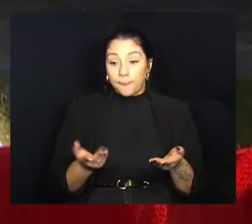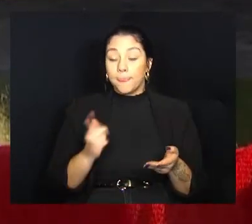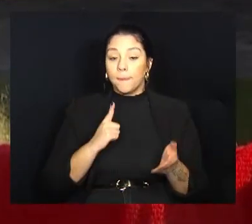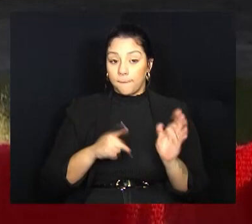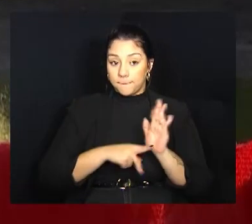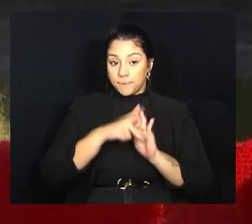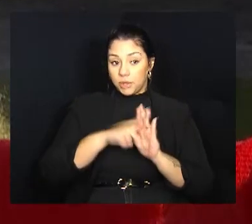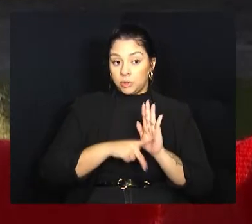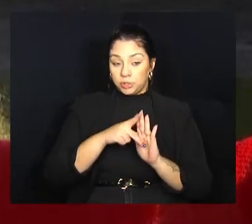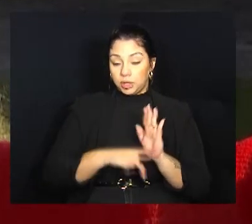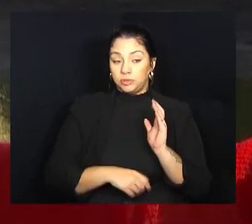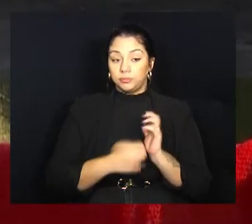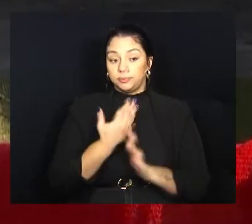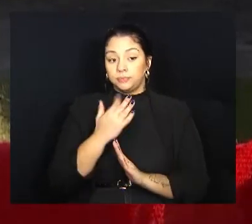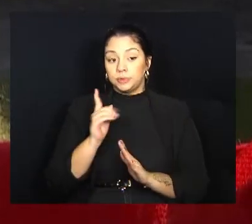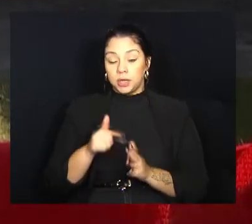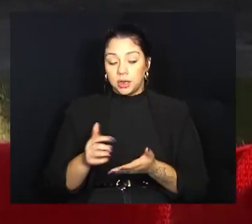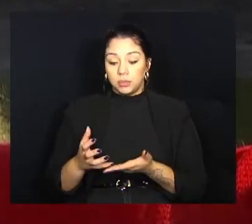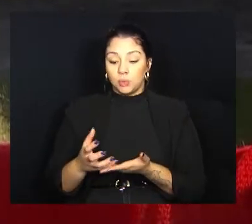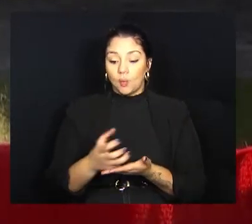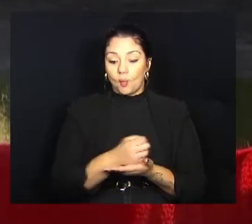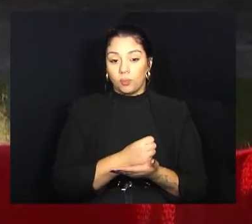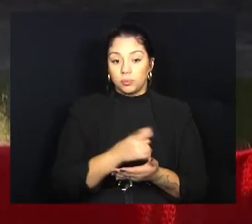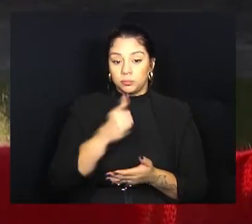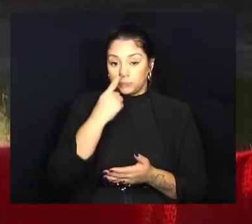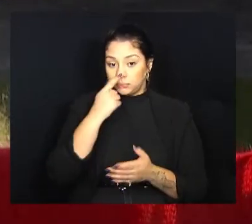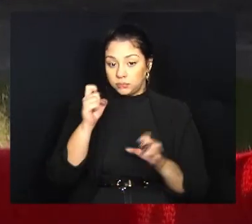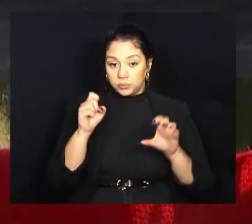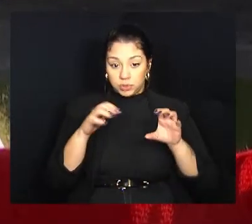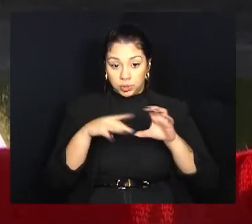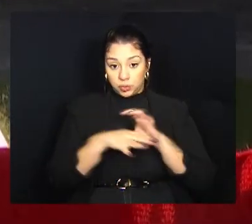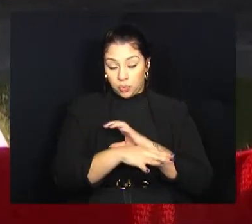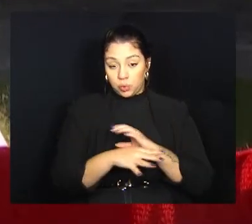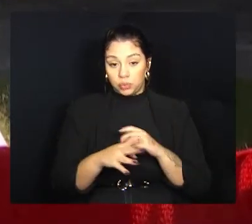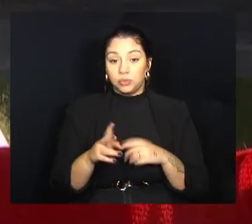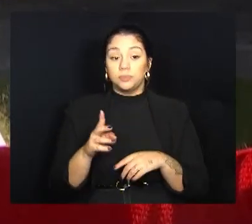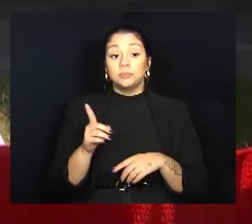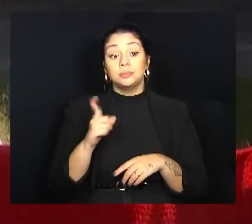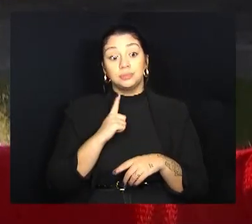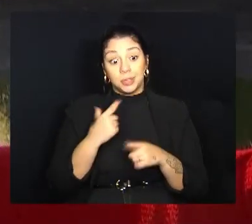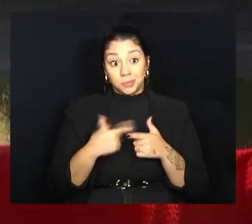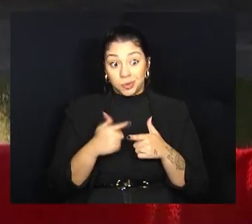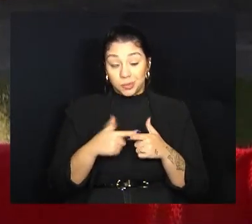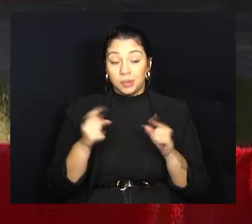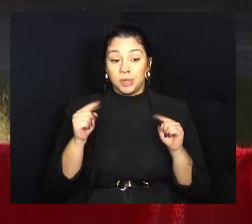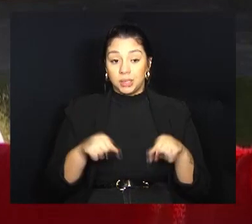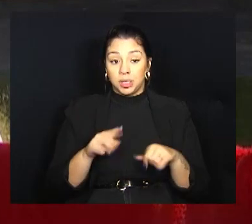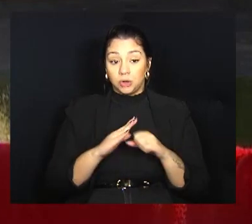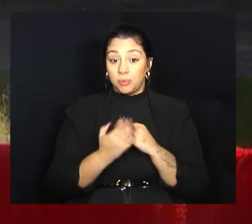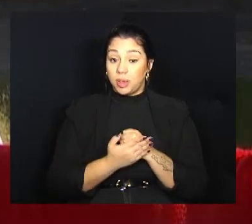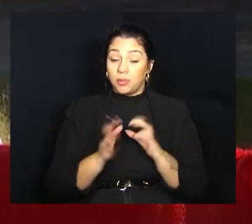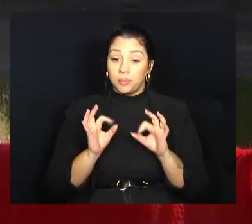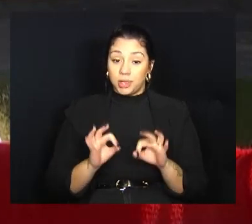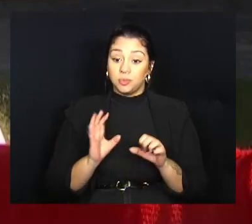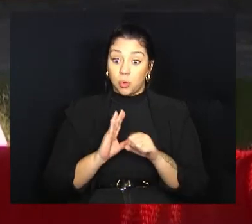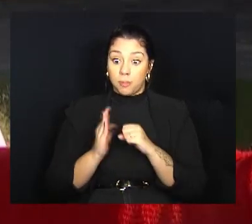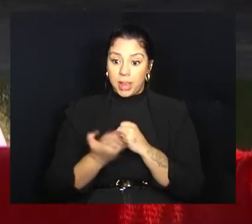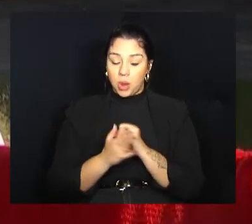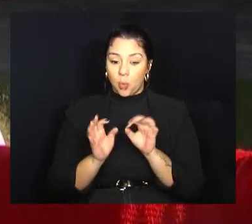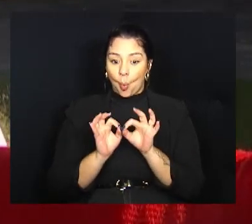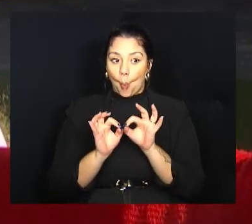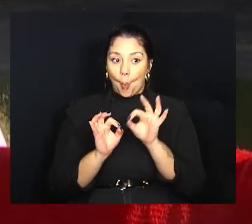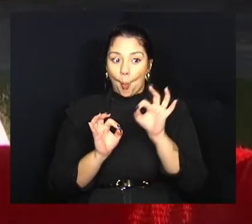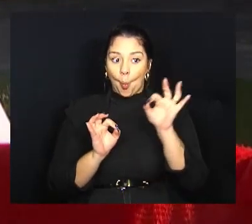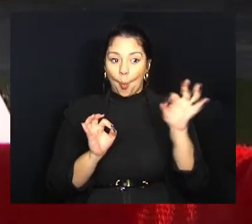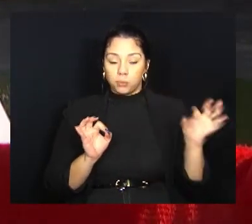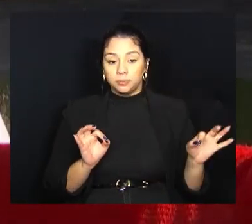projeto para coleta do esgoto nas vielas. É um problema que a gente tem aqui no bairro. Realmente o bairro é muito grande e